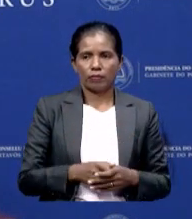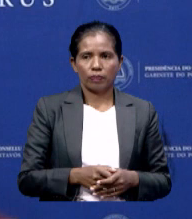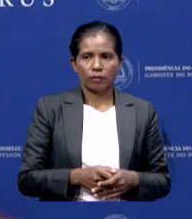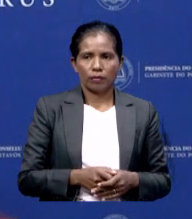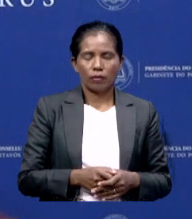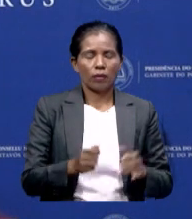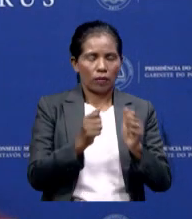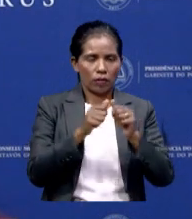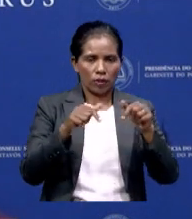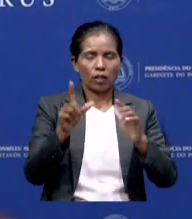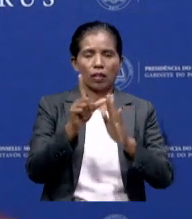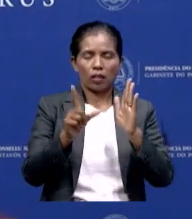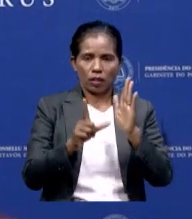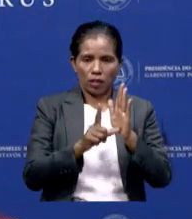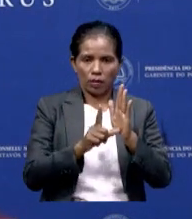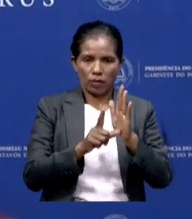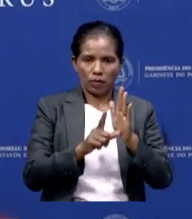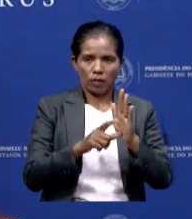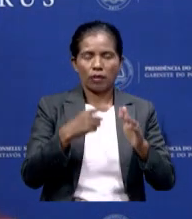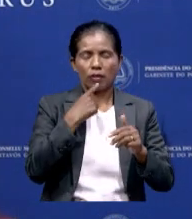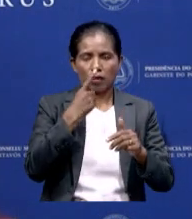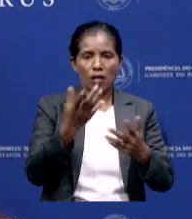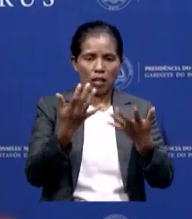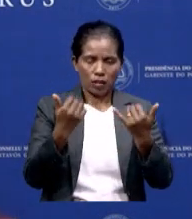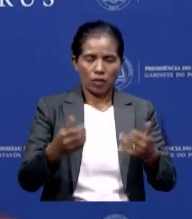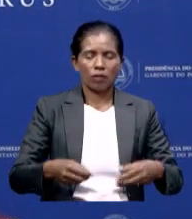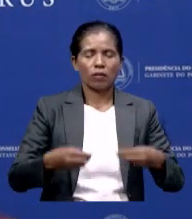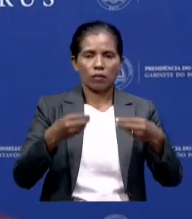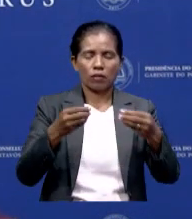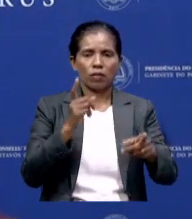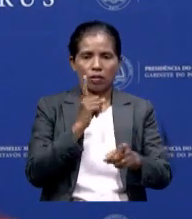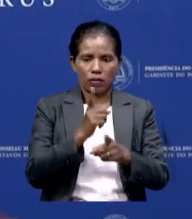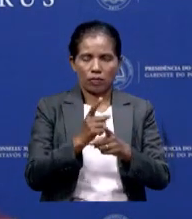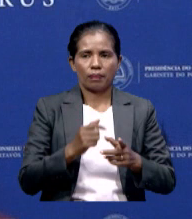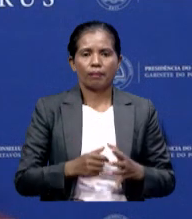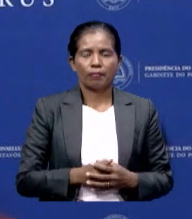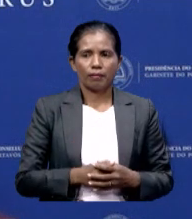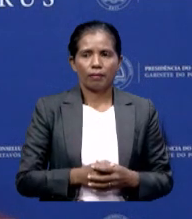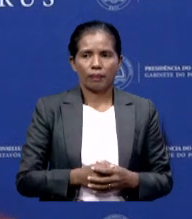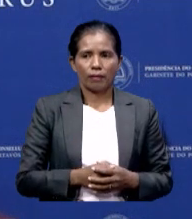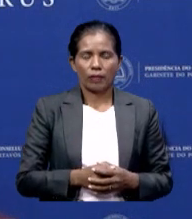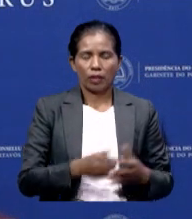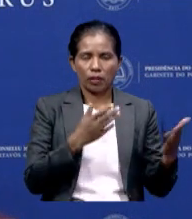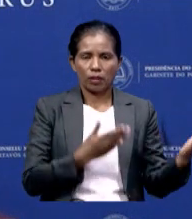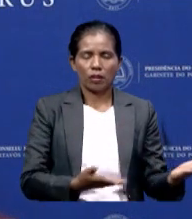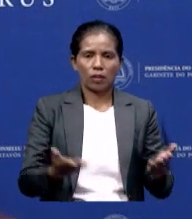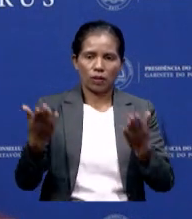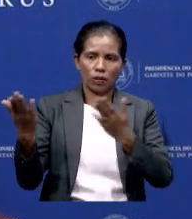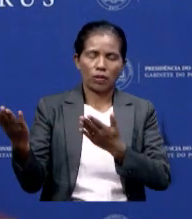Depois hoje né, decreto lei devemos alterar hoje né, devemos agora for redação claro liu, se é ruca que lhe fale para